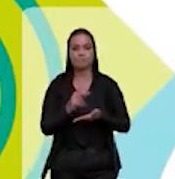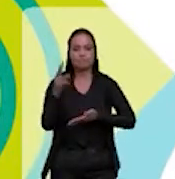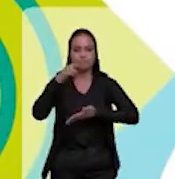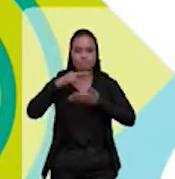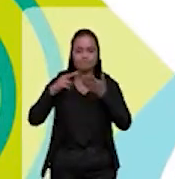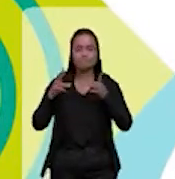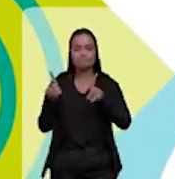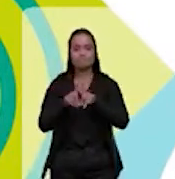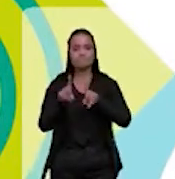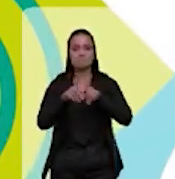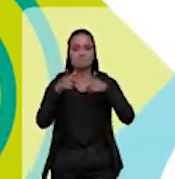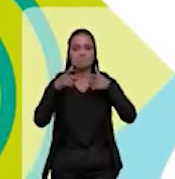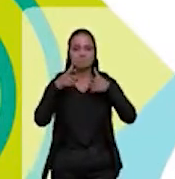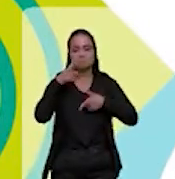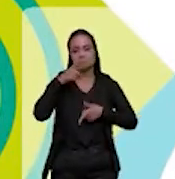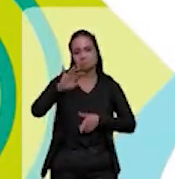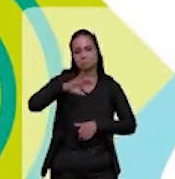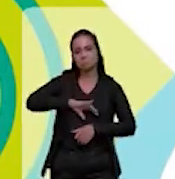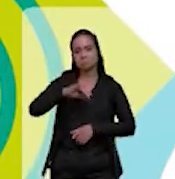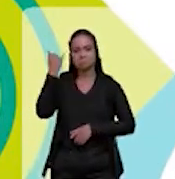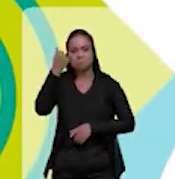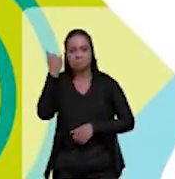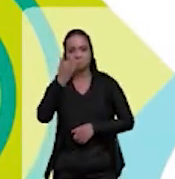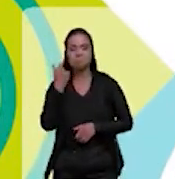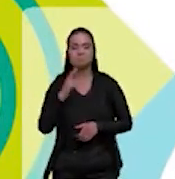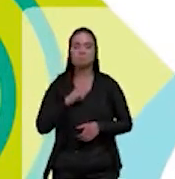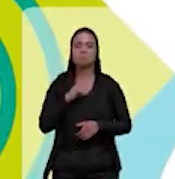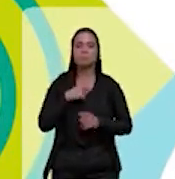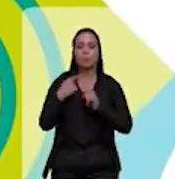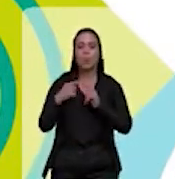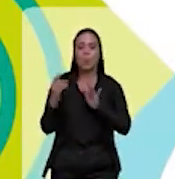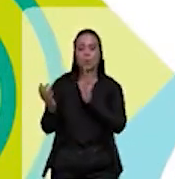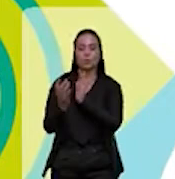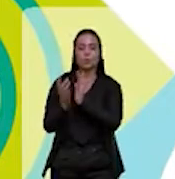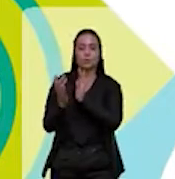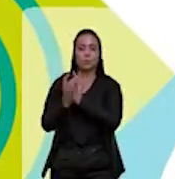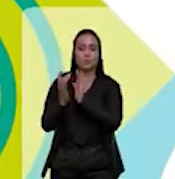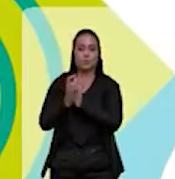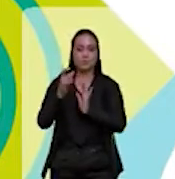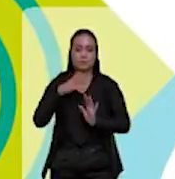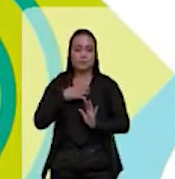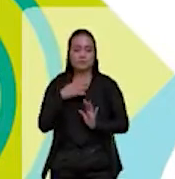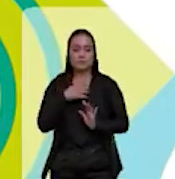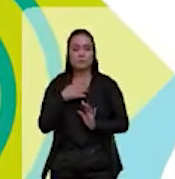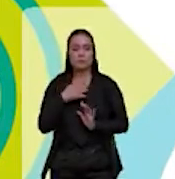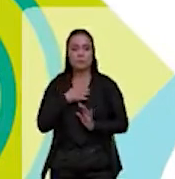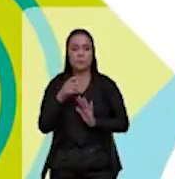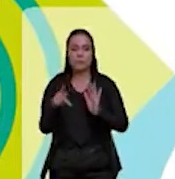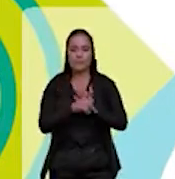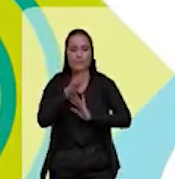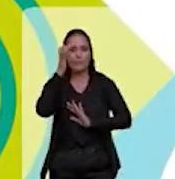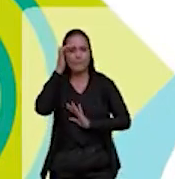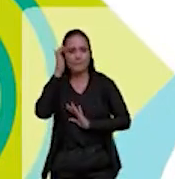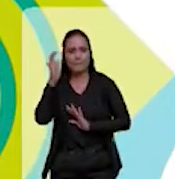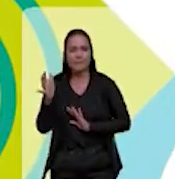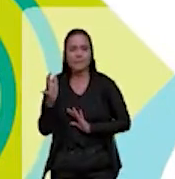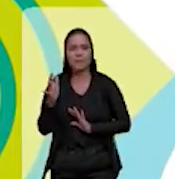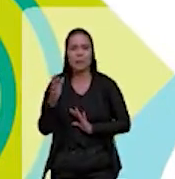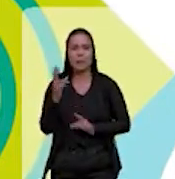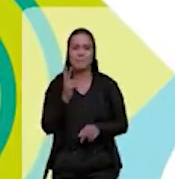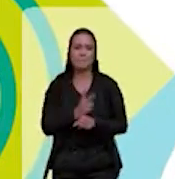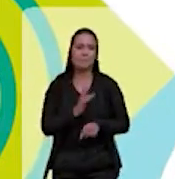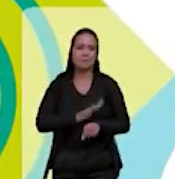nas literaturas em língua portuguesa espanhola forja-se pois coletivamente uma forma própria de pensar que ao mesmo tempo